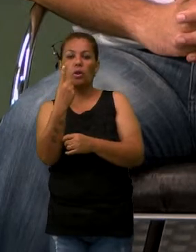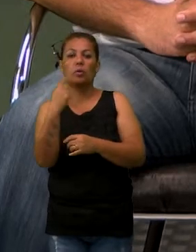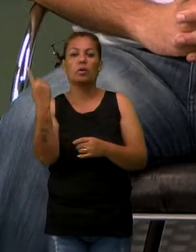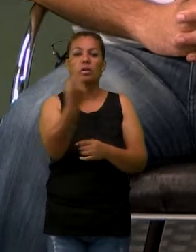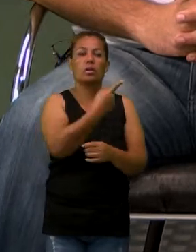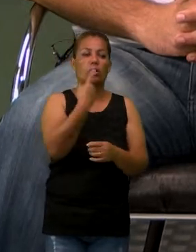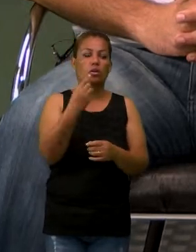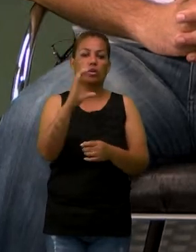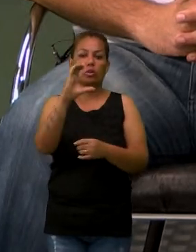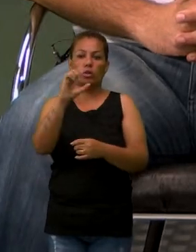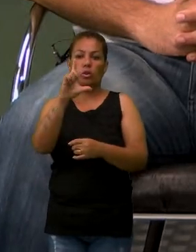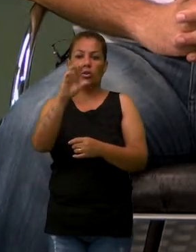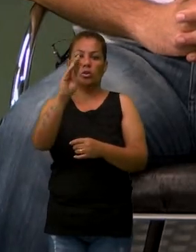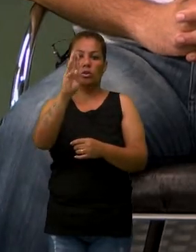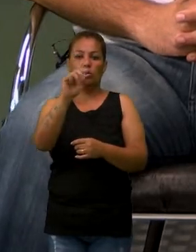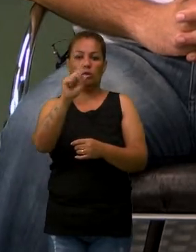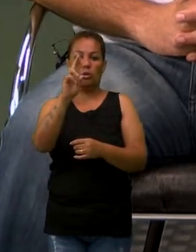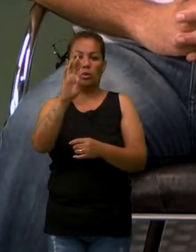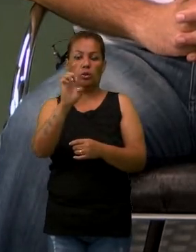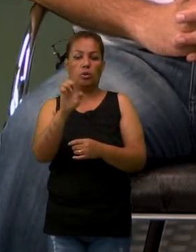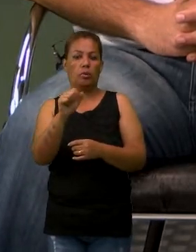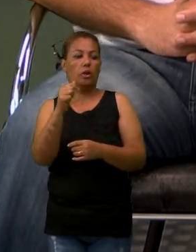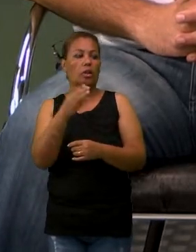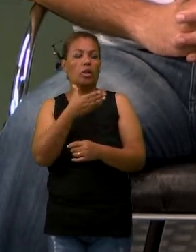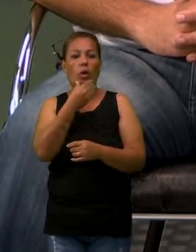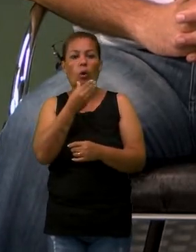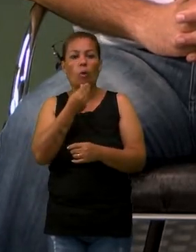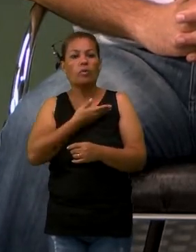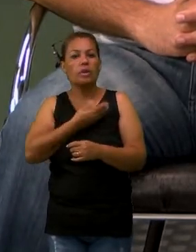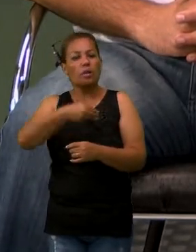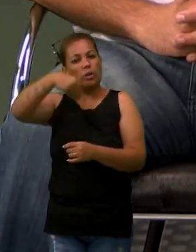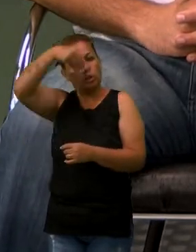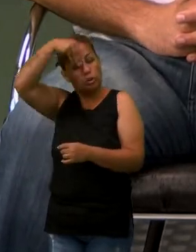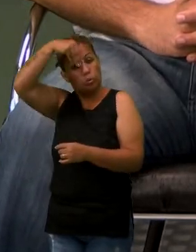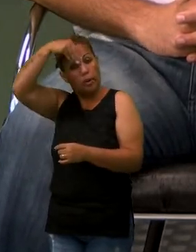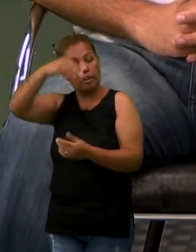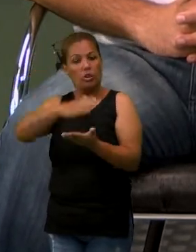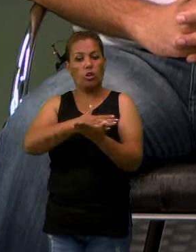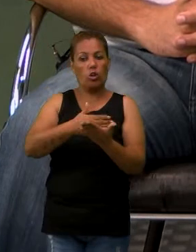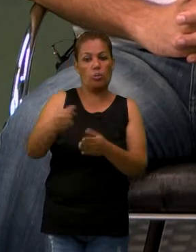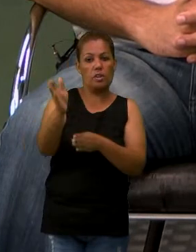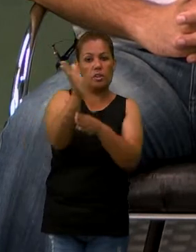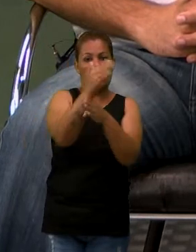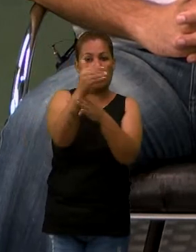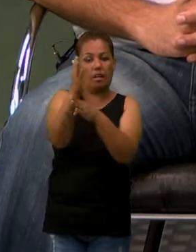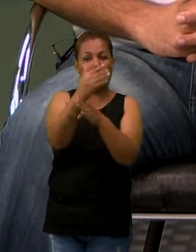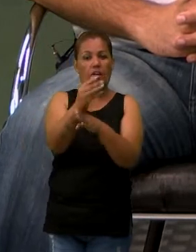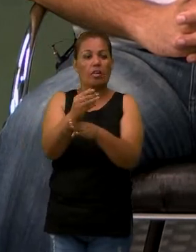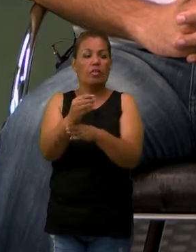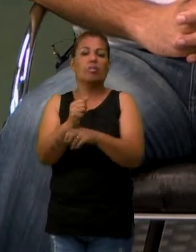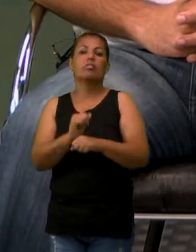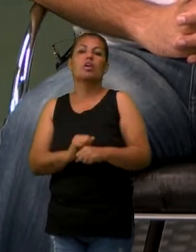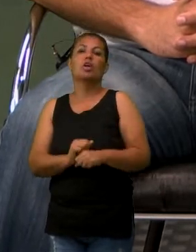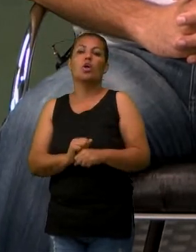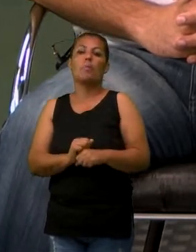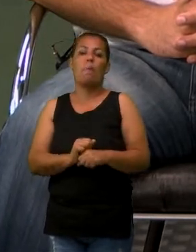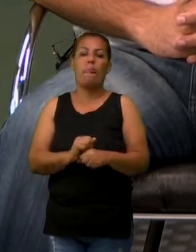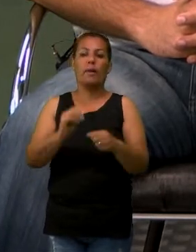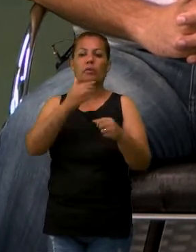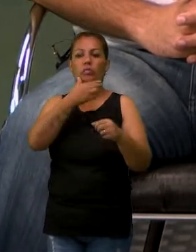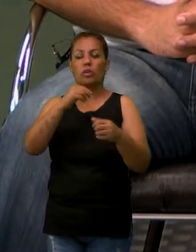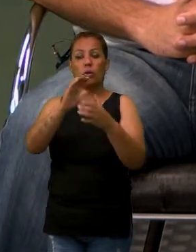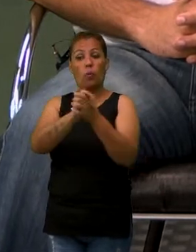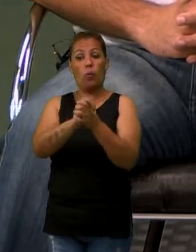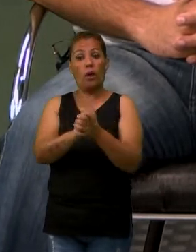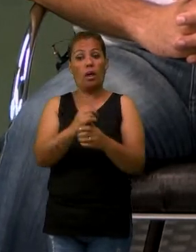clube mesmo e outra é um cara que foi sempre o nosso padrinho foi o que começou a vela mesmo que foi um casal que